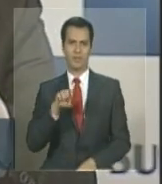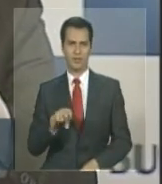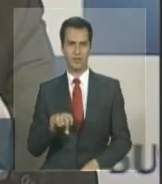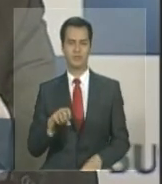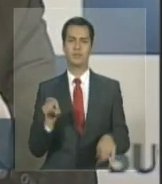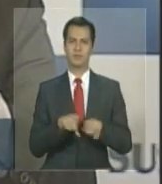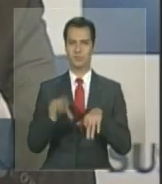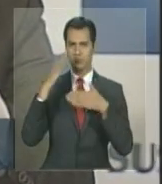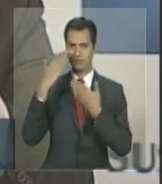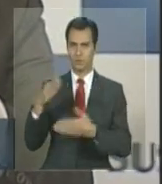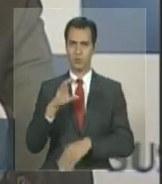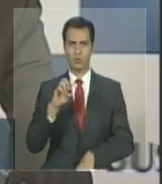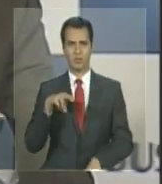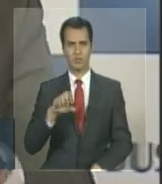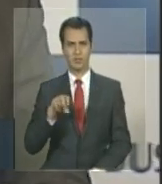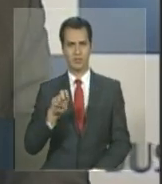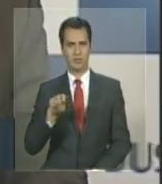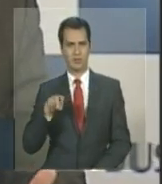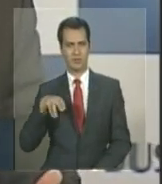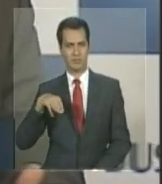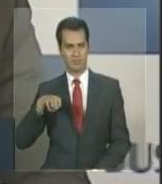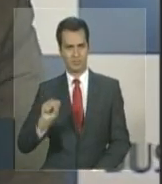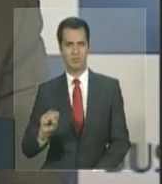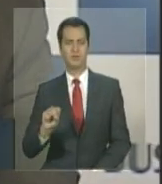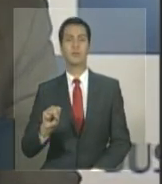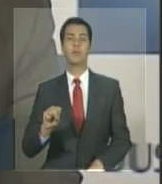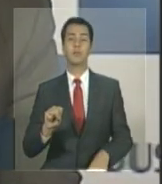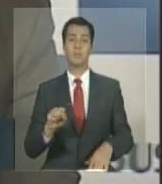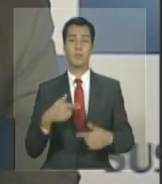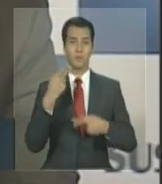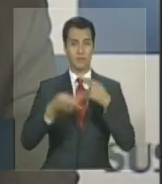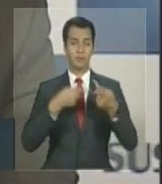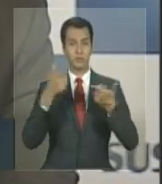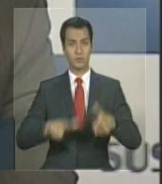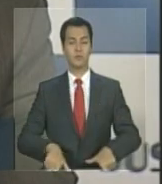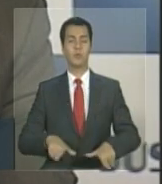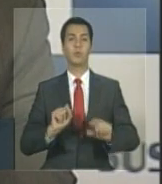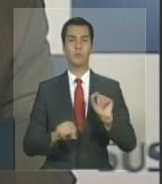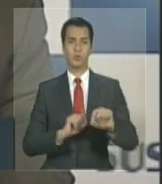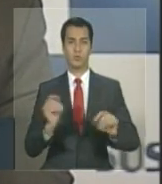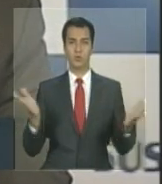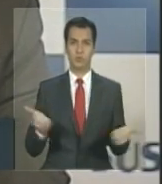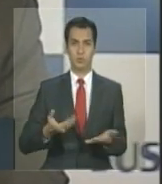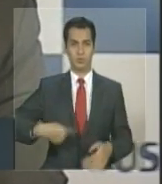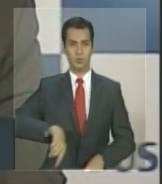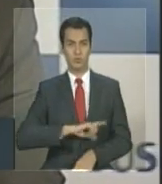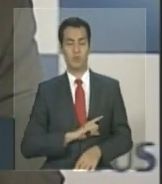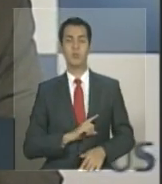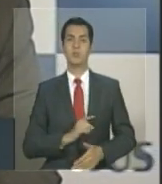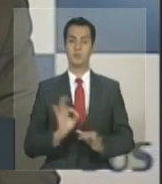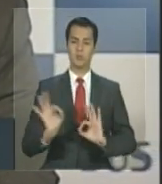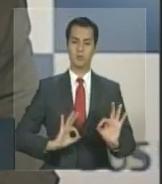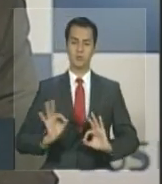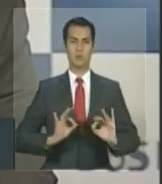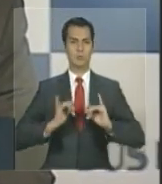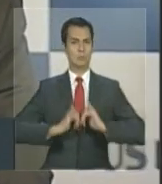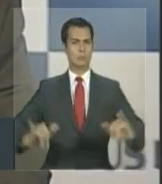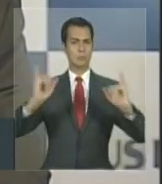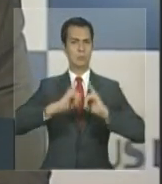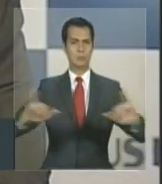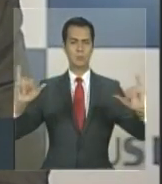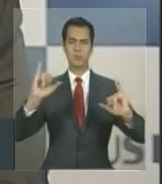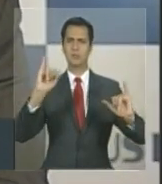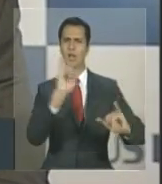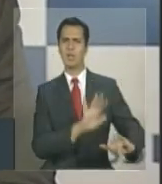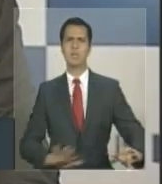CONASEMES. Só falar mais uma vez, estamos nos preparando para uma grande campanha nacional